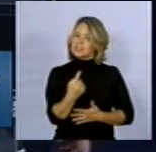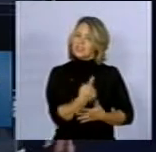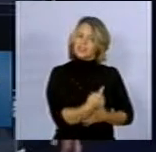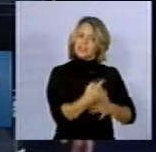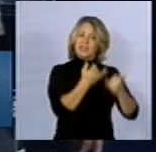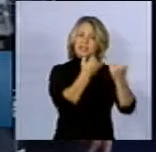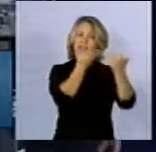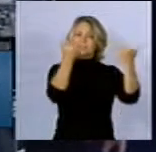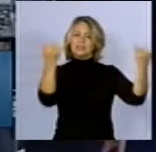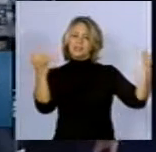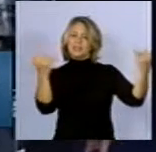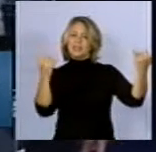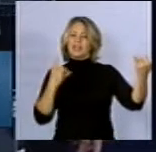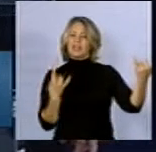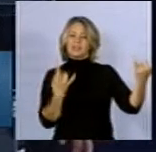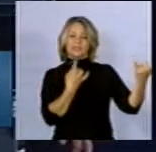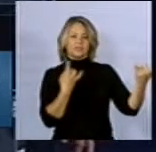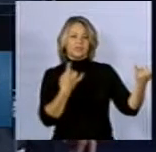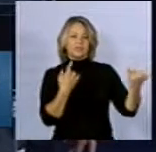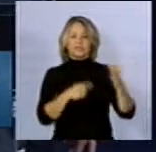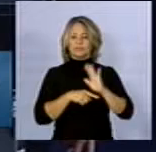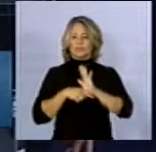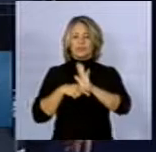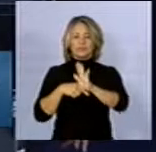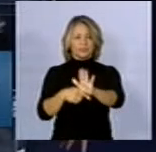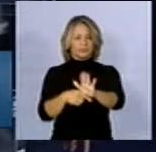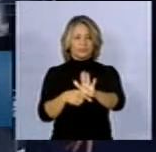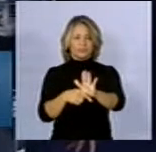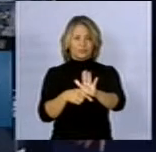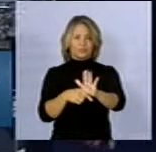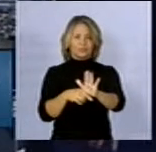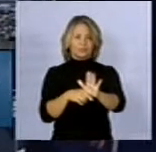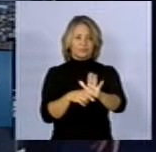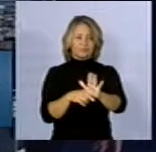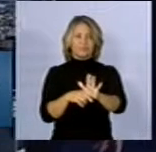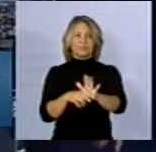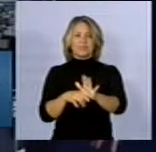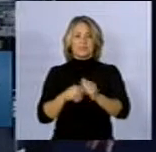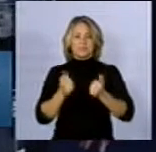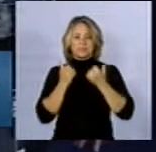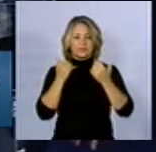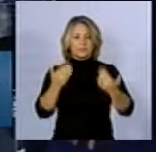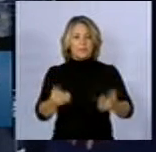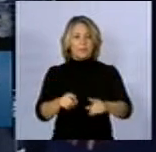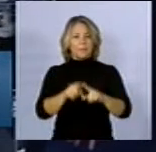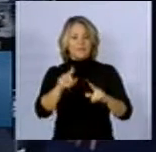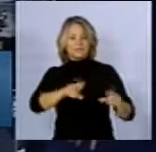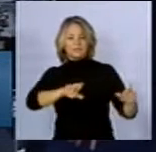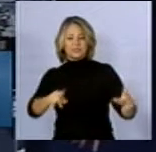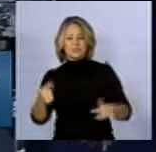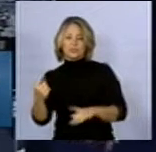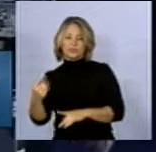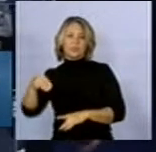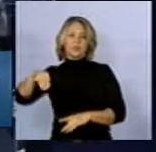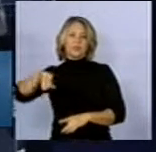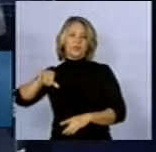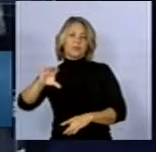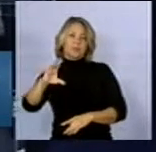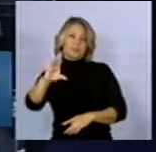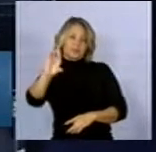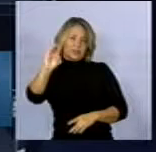individual não contribua para a exposição mais do que uma microtesla. Essa é a lei